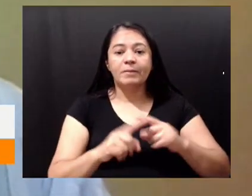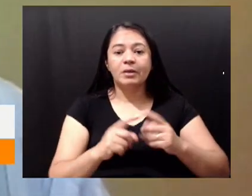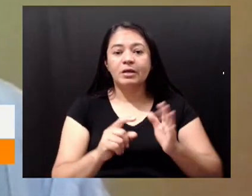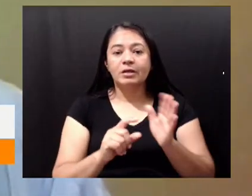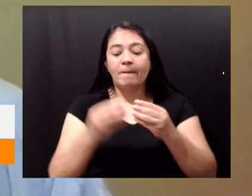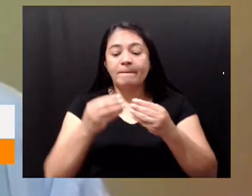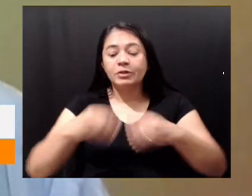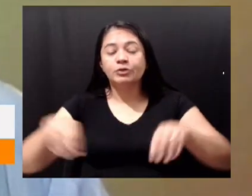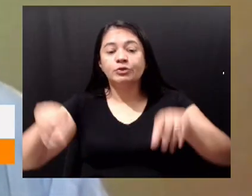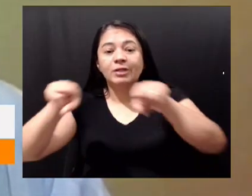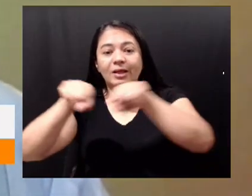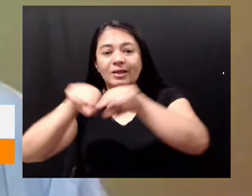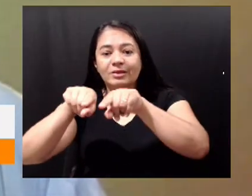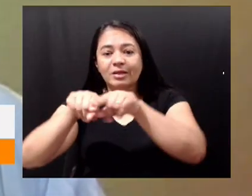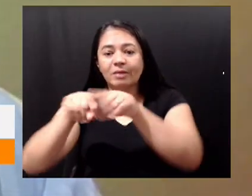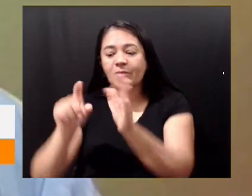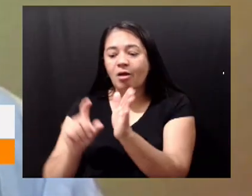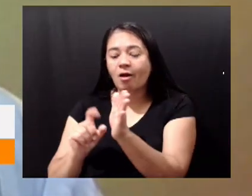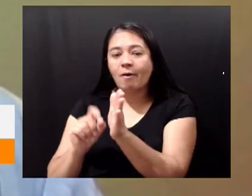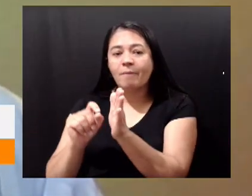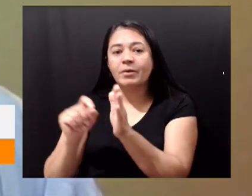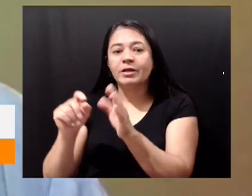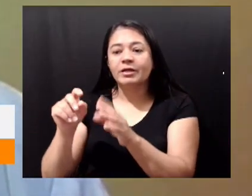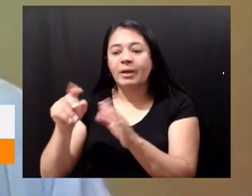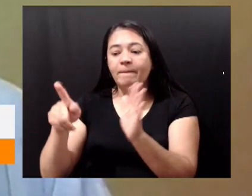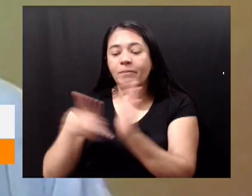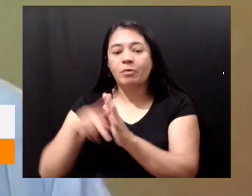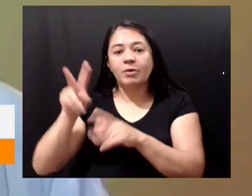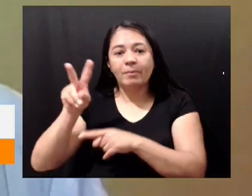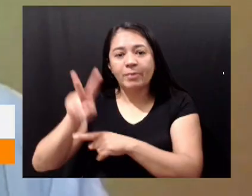essa microbiota que protege o nosso organismo, né?